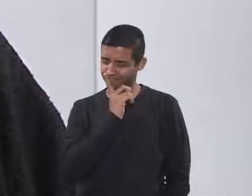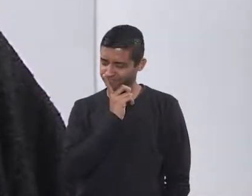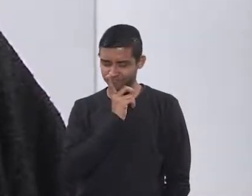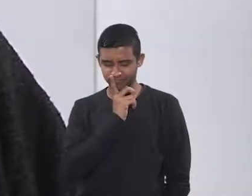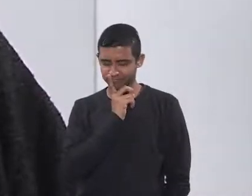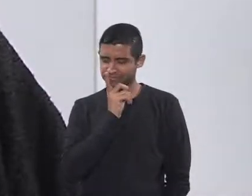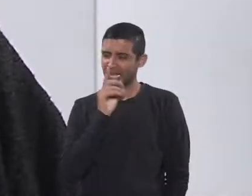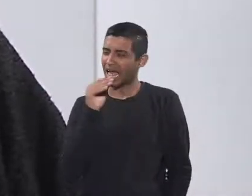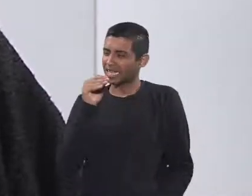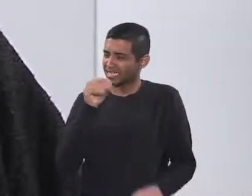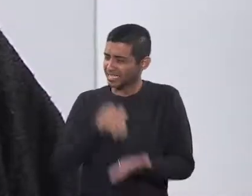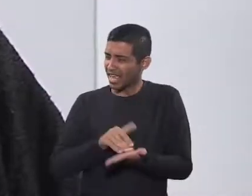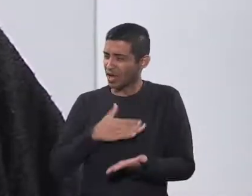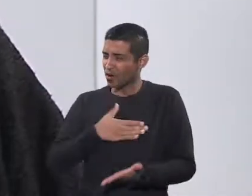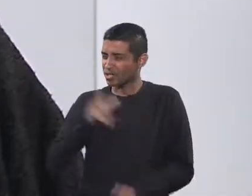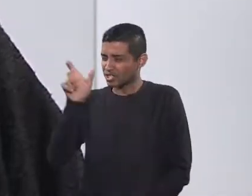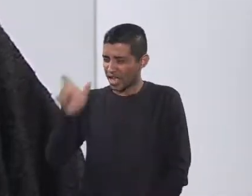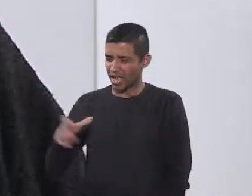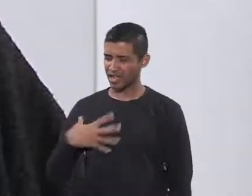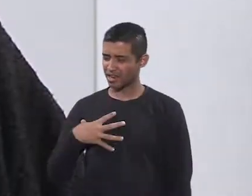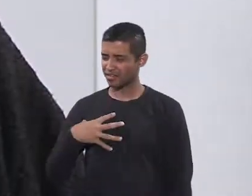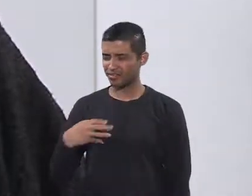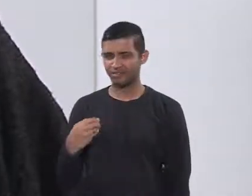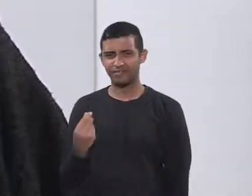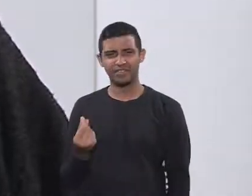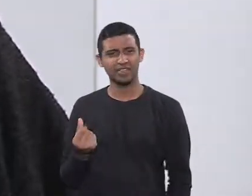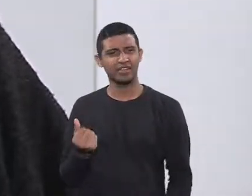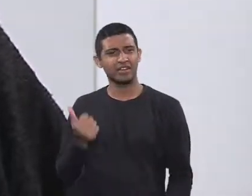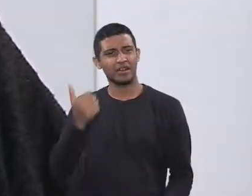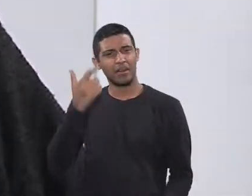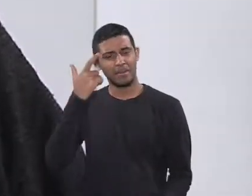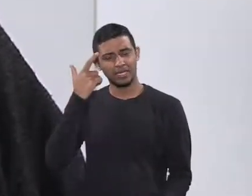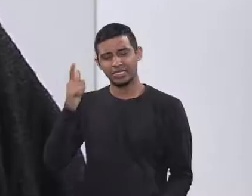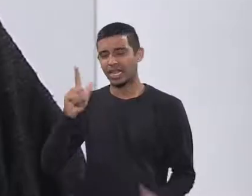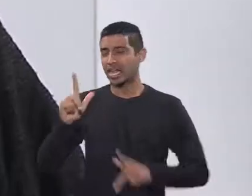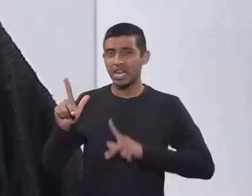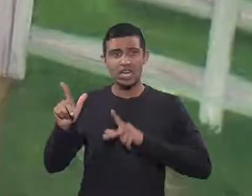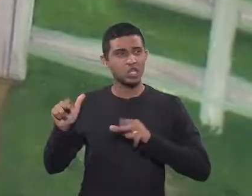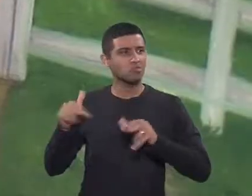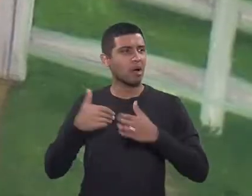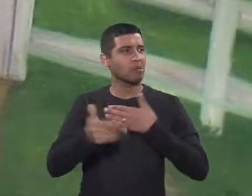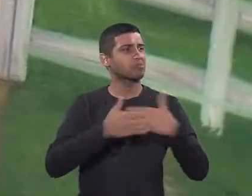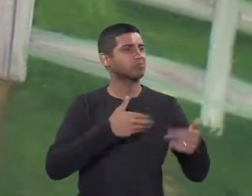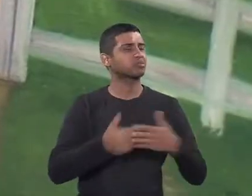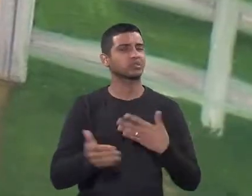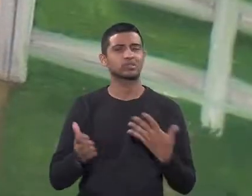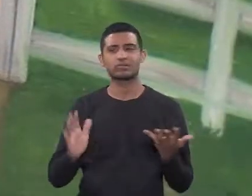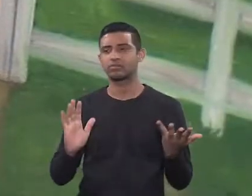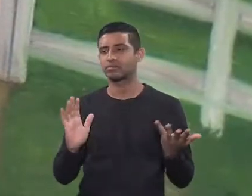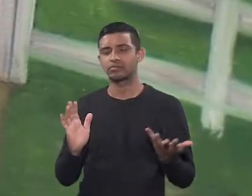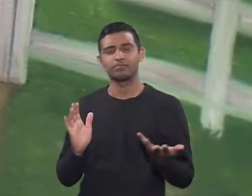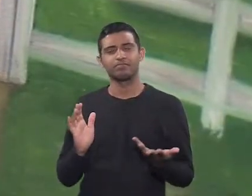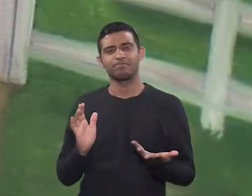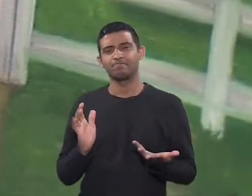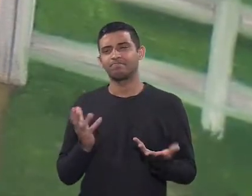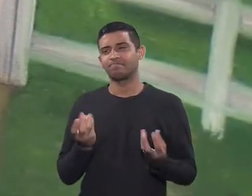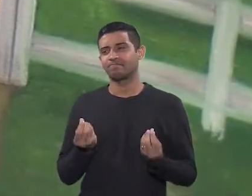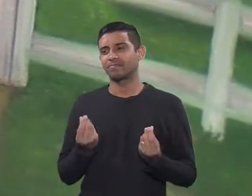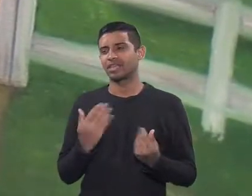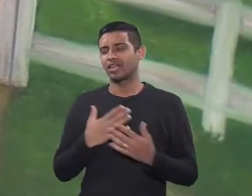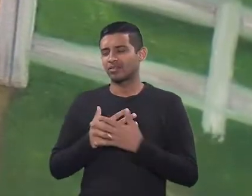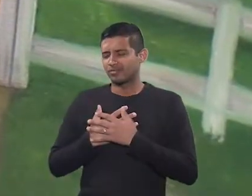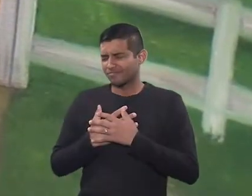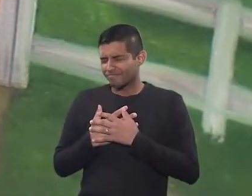gostar daquele filho como um filho como outro. E gostar de uma